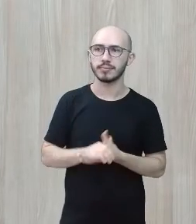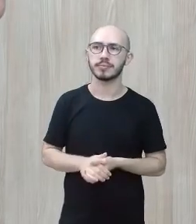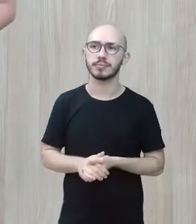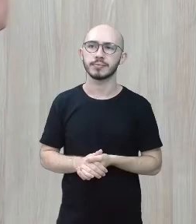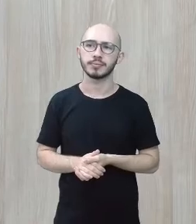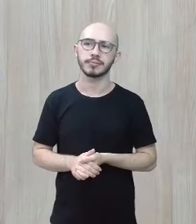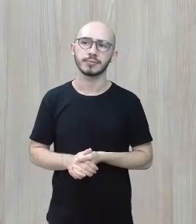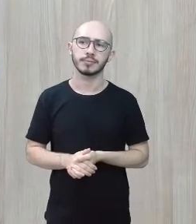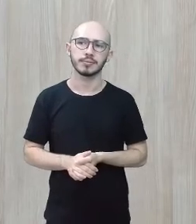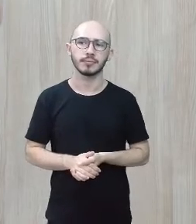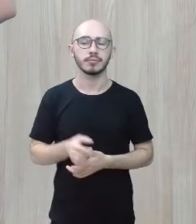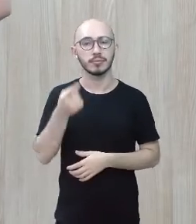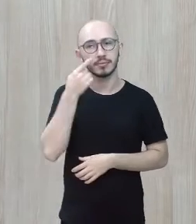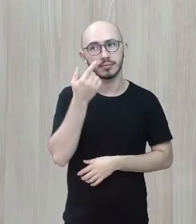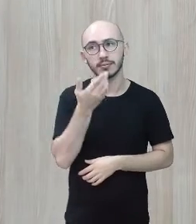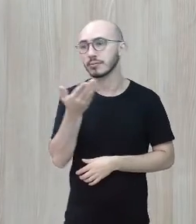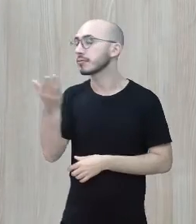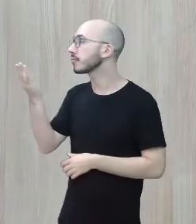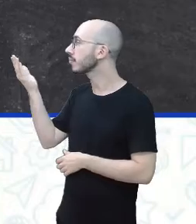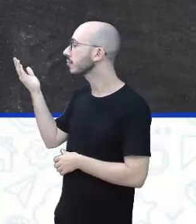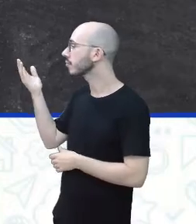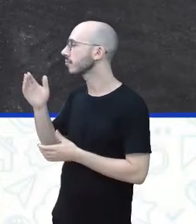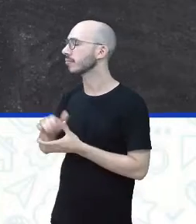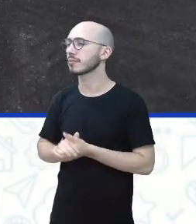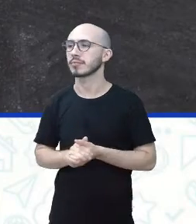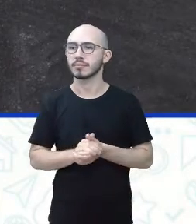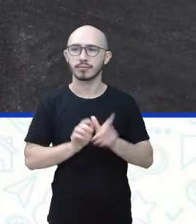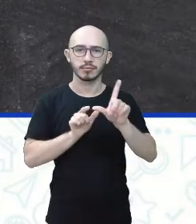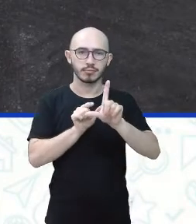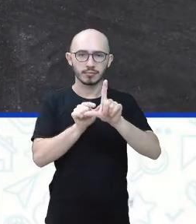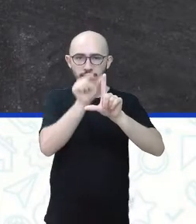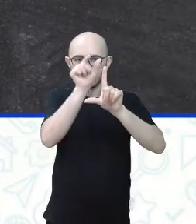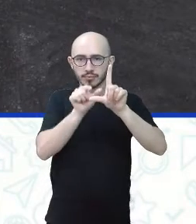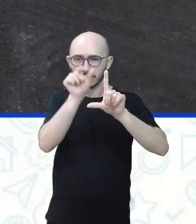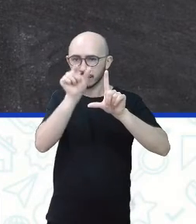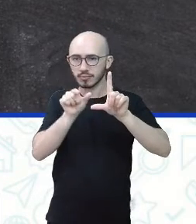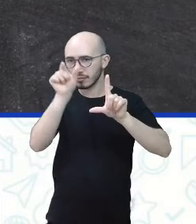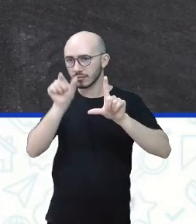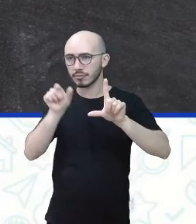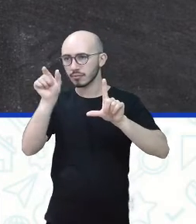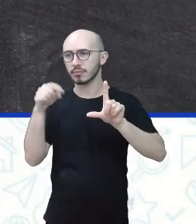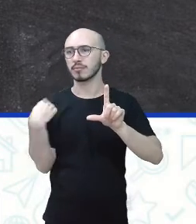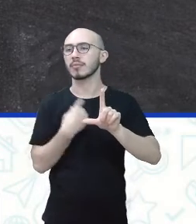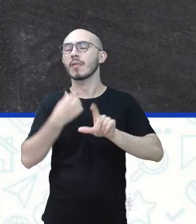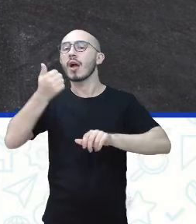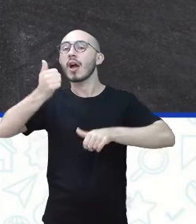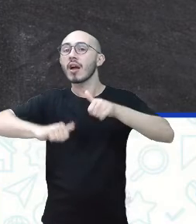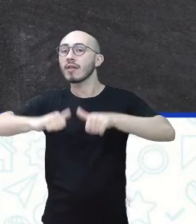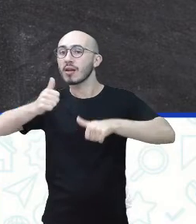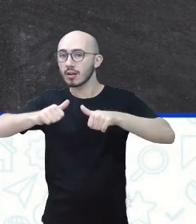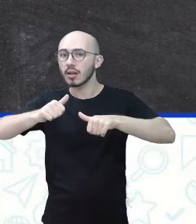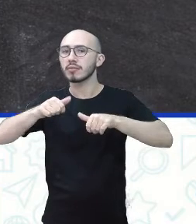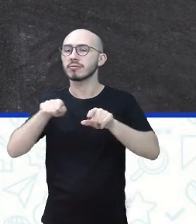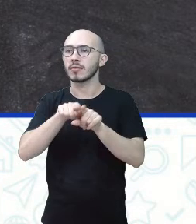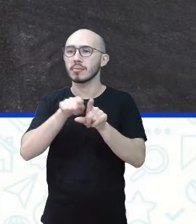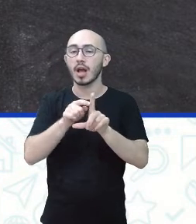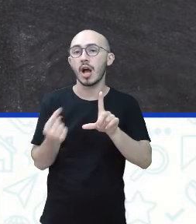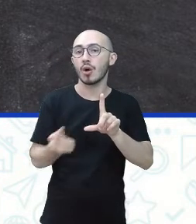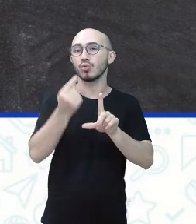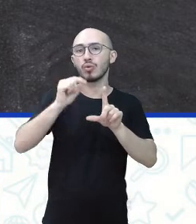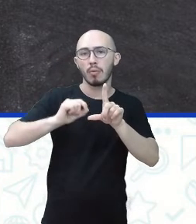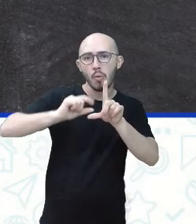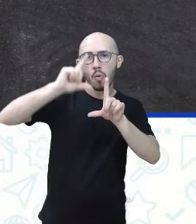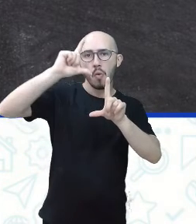certo? Olha aqui esse gráfico de barras. A gente tem agora para analisar esses tamanhos e essas relações,